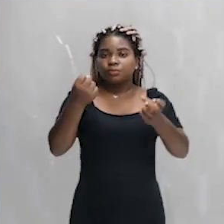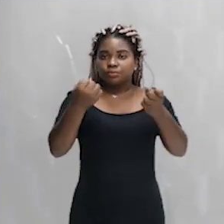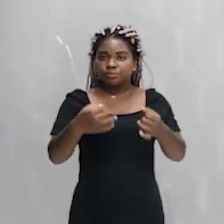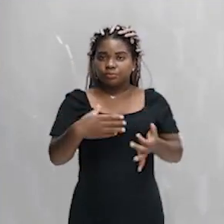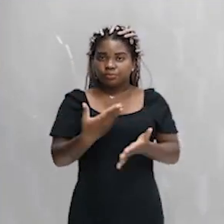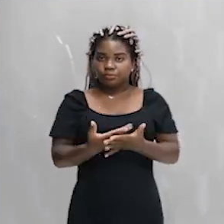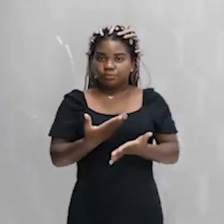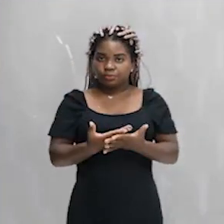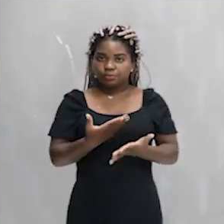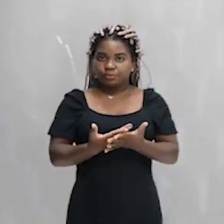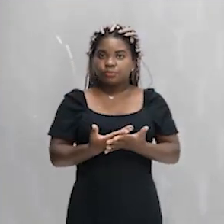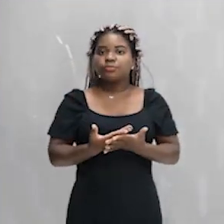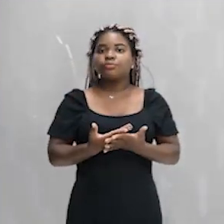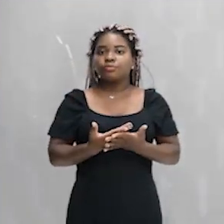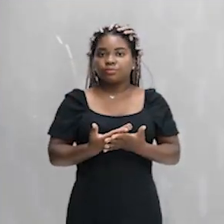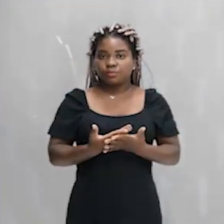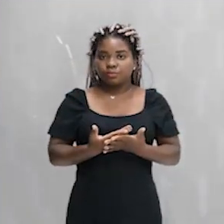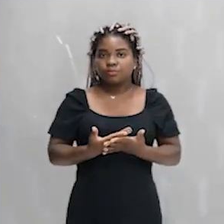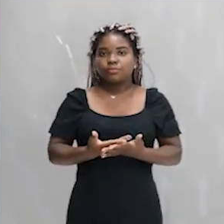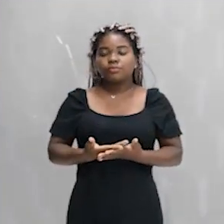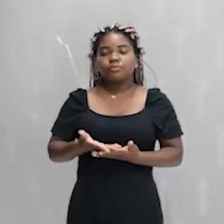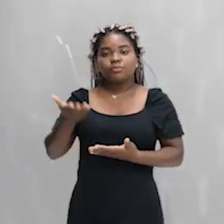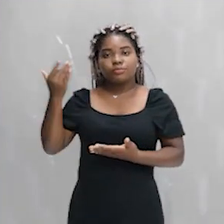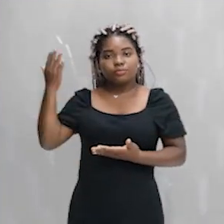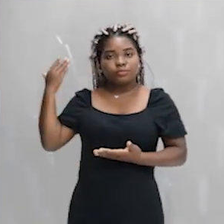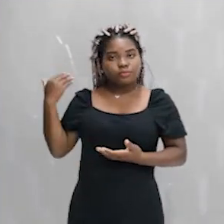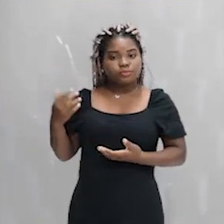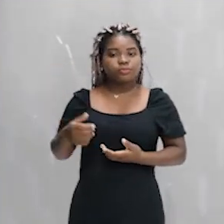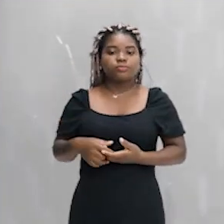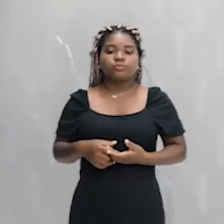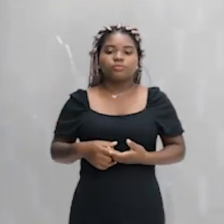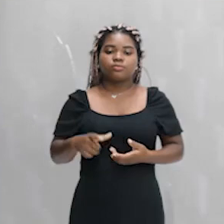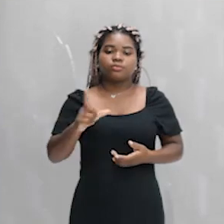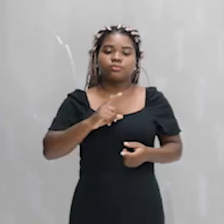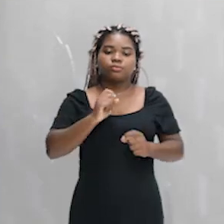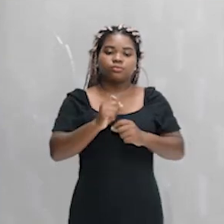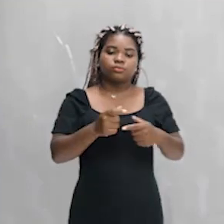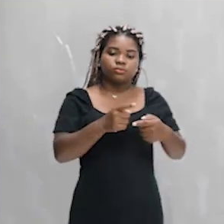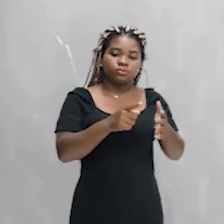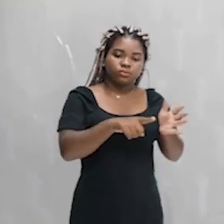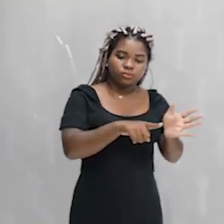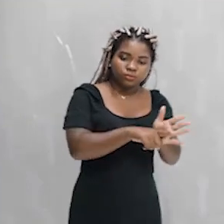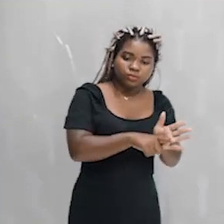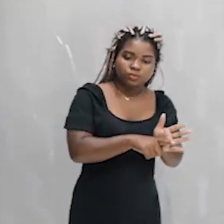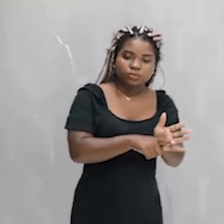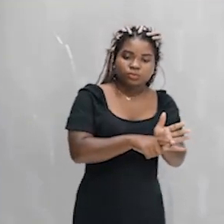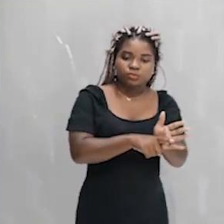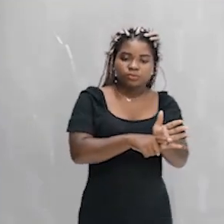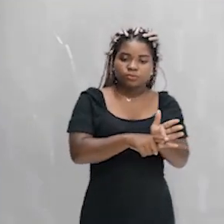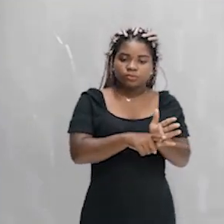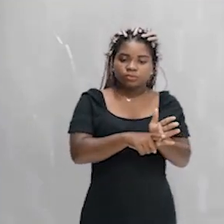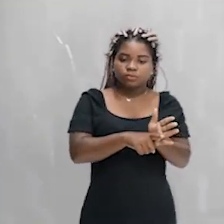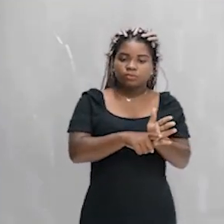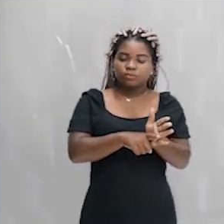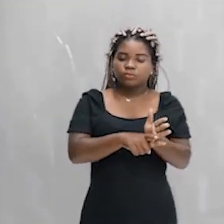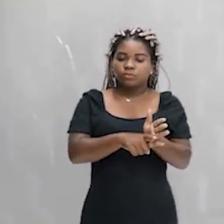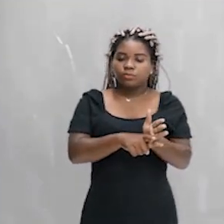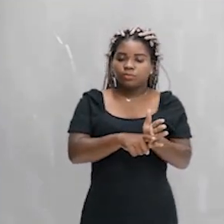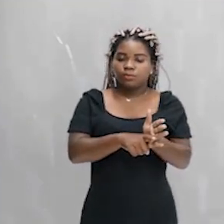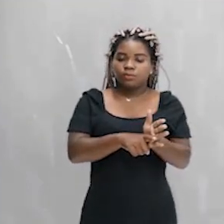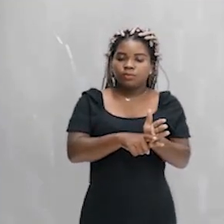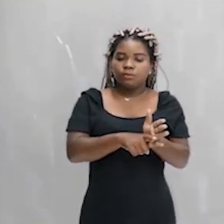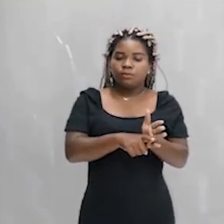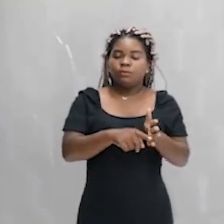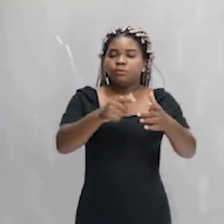aulas anteriores. Quando eu tenho uma subtração aqui, ó, no meu expoente, quem foi que gerou essa subtração?